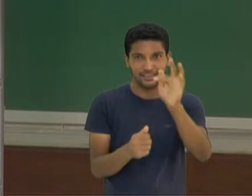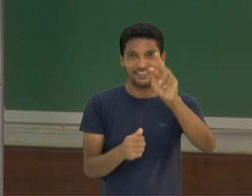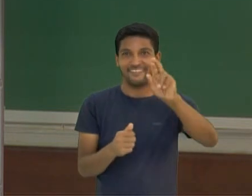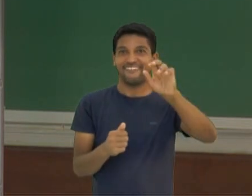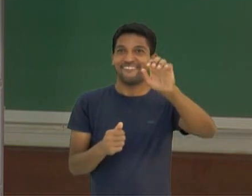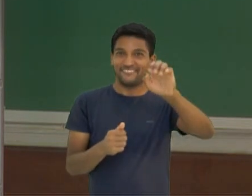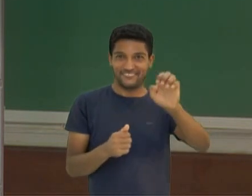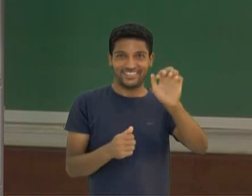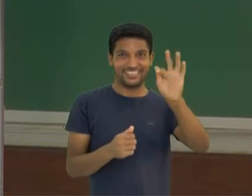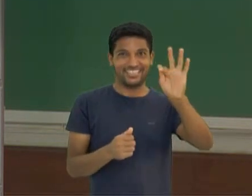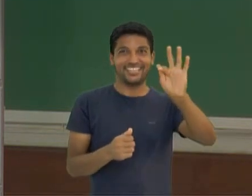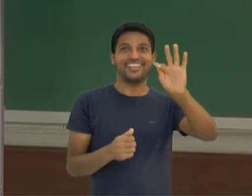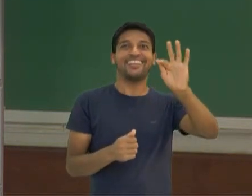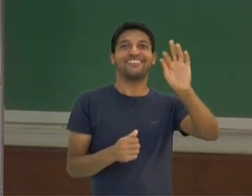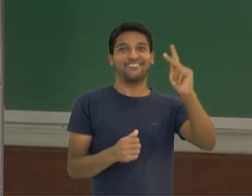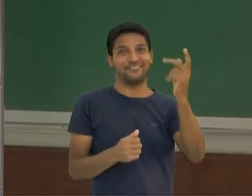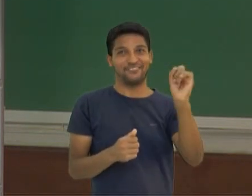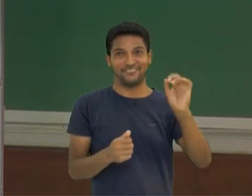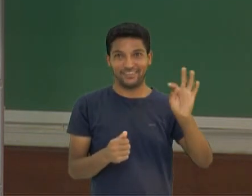pegar, velho.